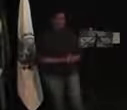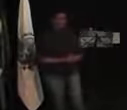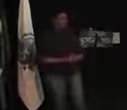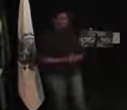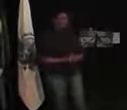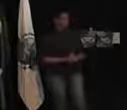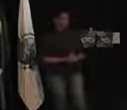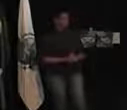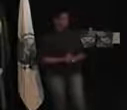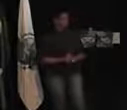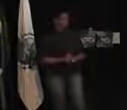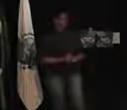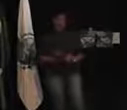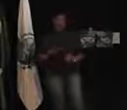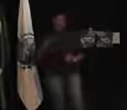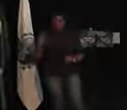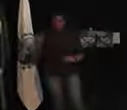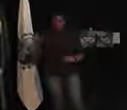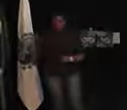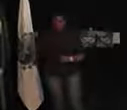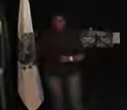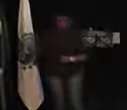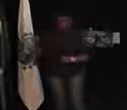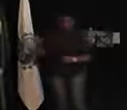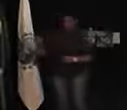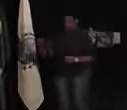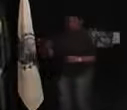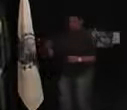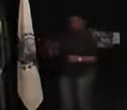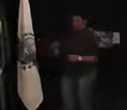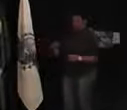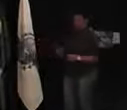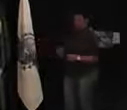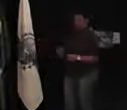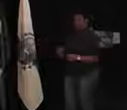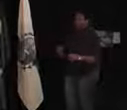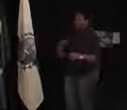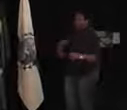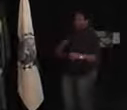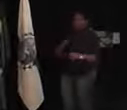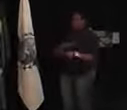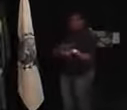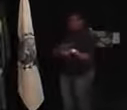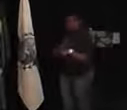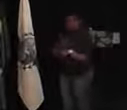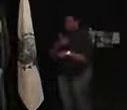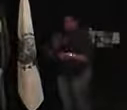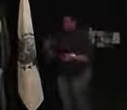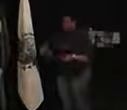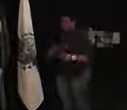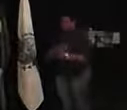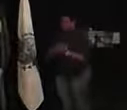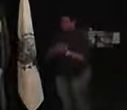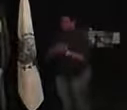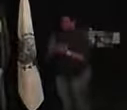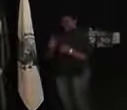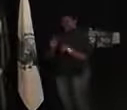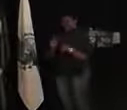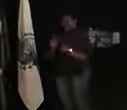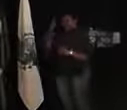Com TDA não tem tempo ruim, né? Então, a menina TDA, por exemplo, mesmo que ela esteja num ambiente chato, sem nada para fazer,